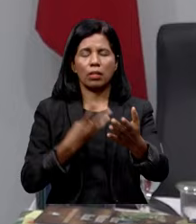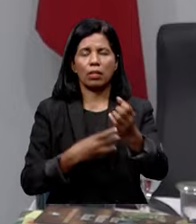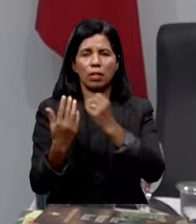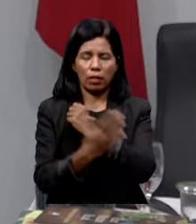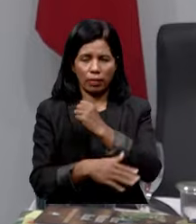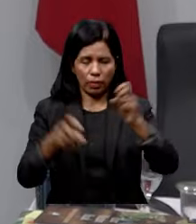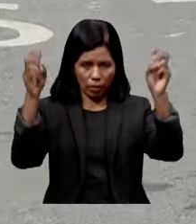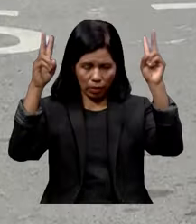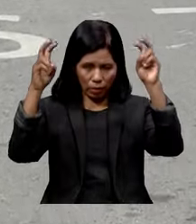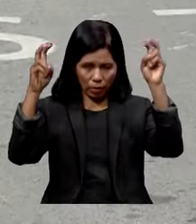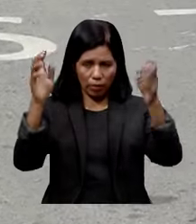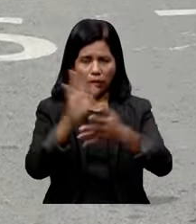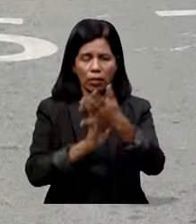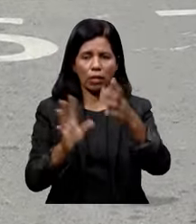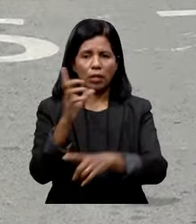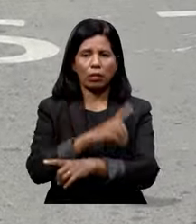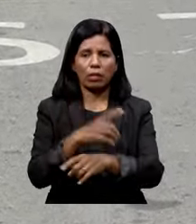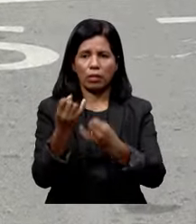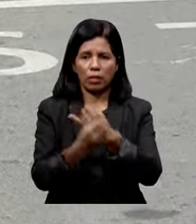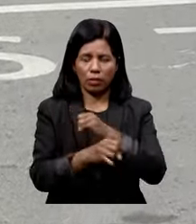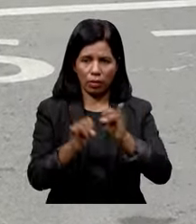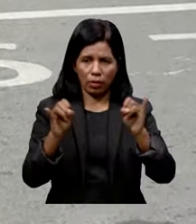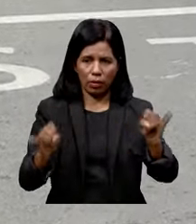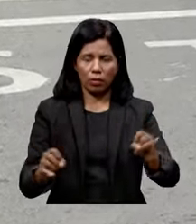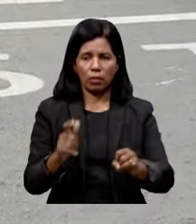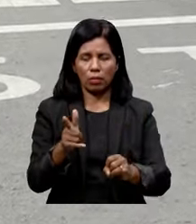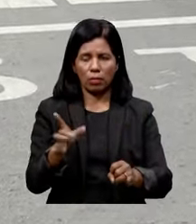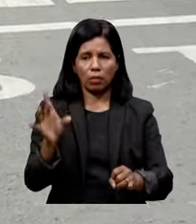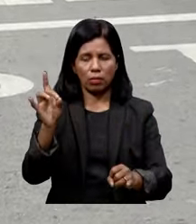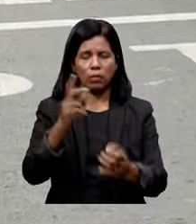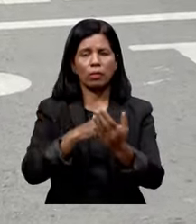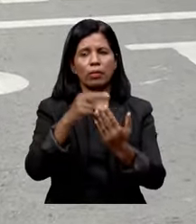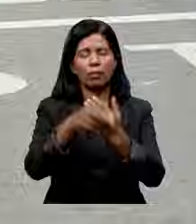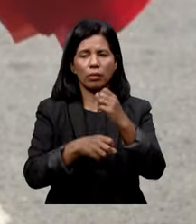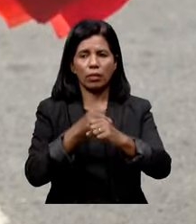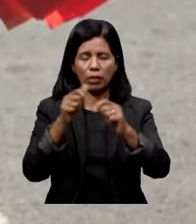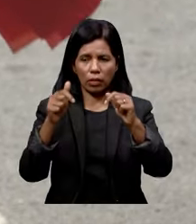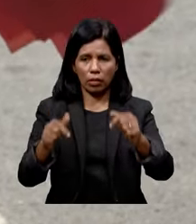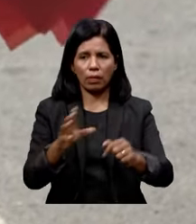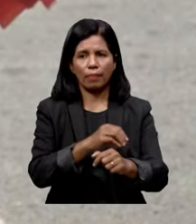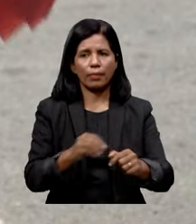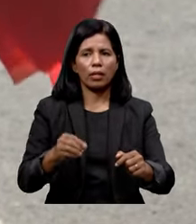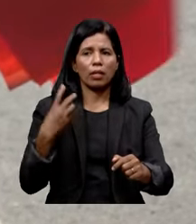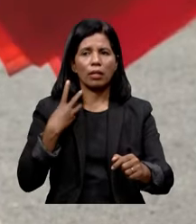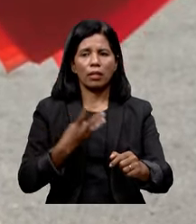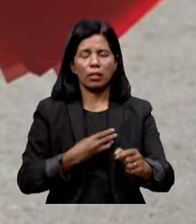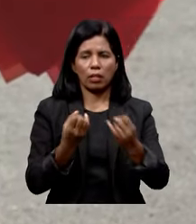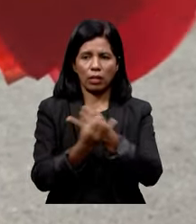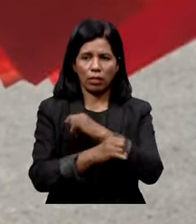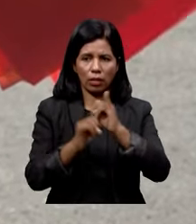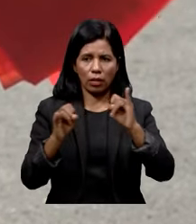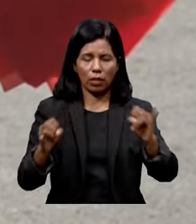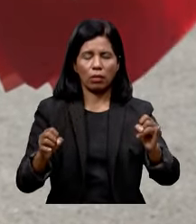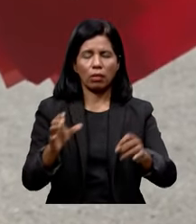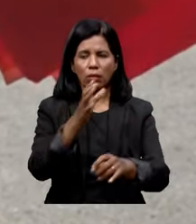Tema principal da comemoração loram proclamação de independência 28 de novembro para Tinané, mas orgulho da itan identidade na